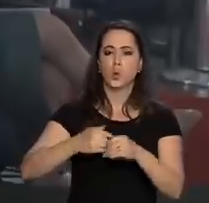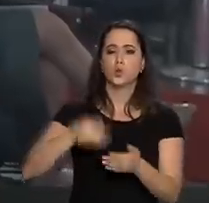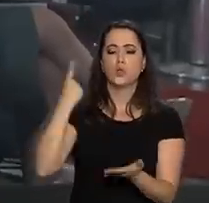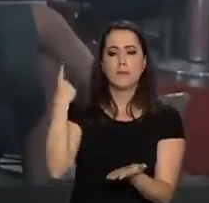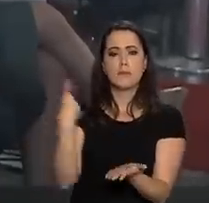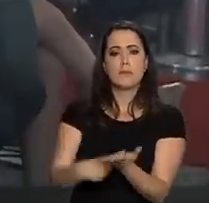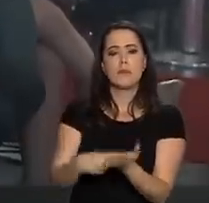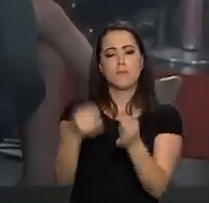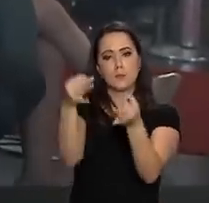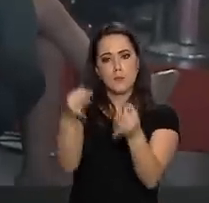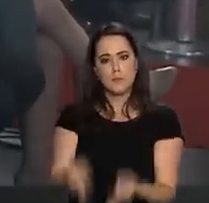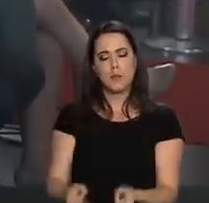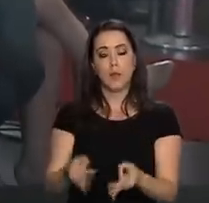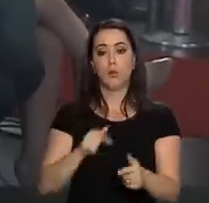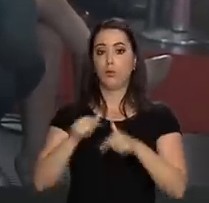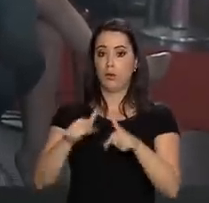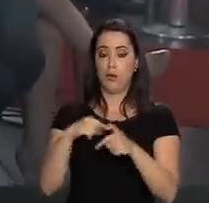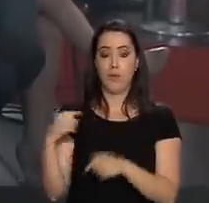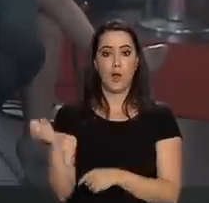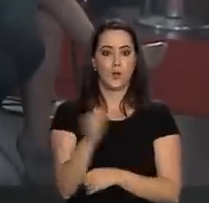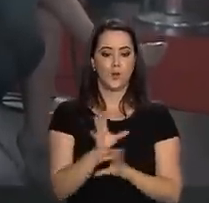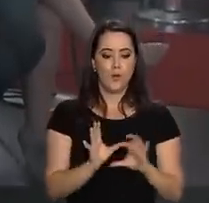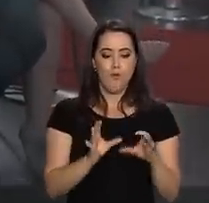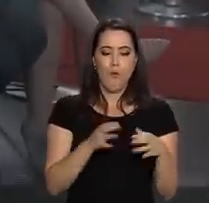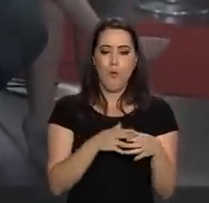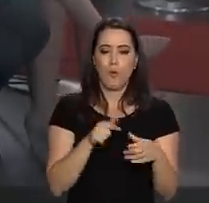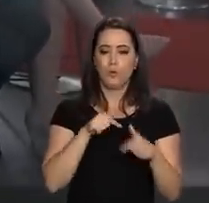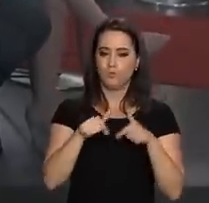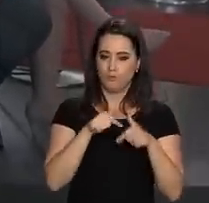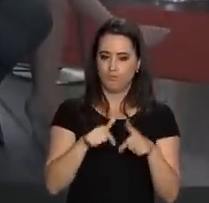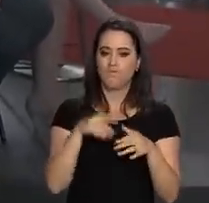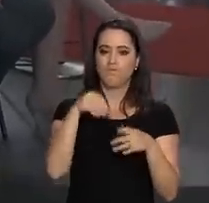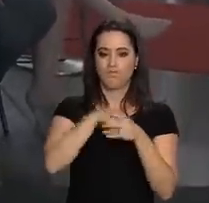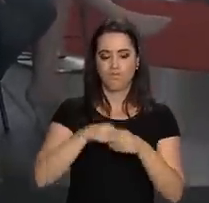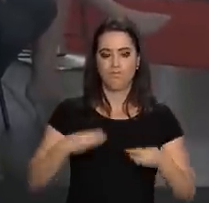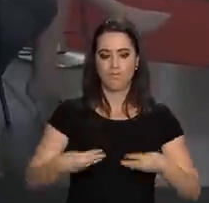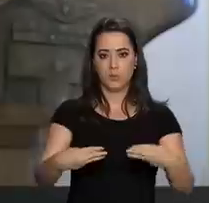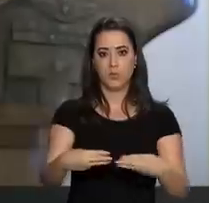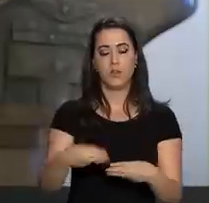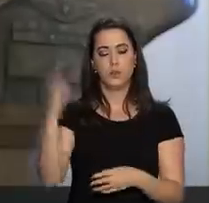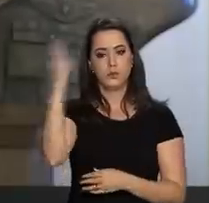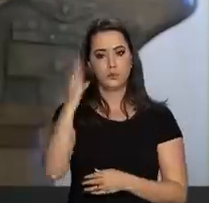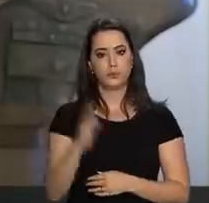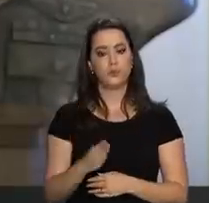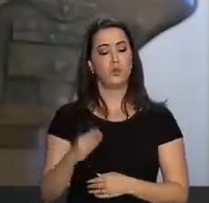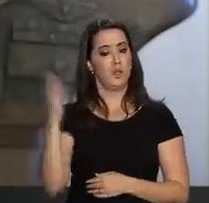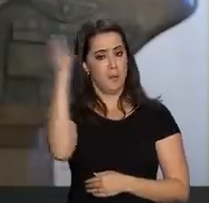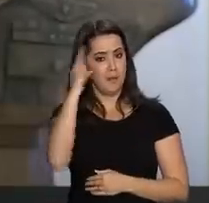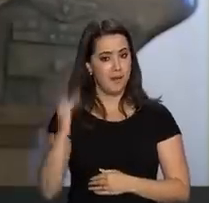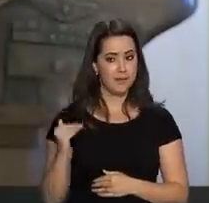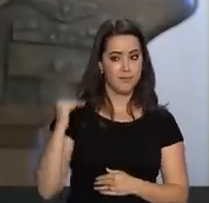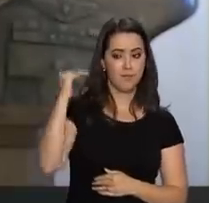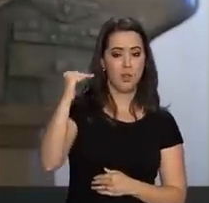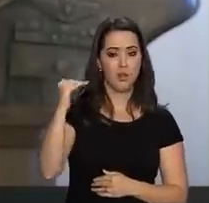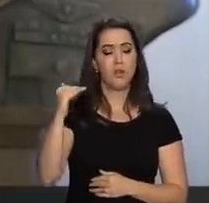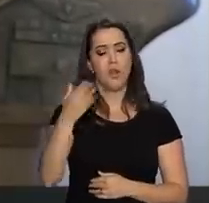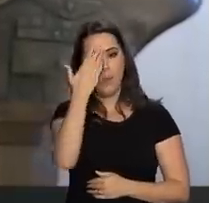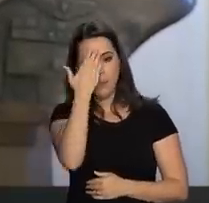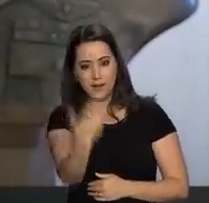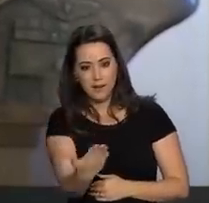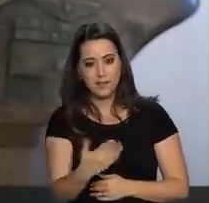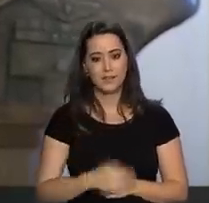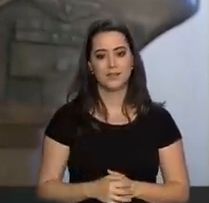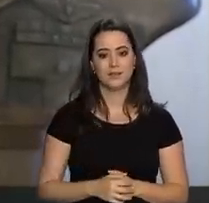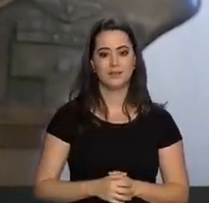lealdade e o trabalho dos novos integrantes da defesa. Brasil, acima de tudo, muito